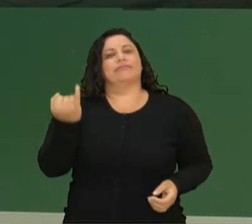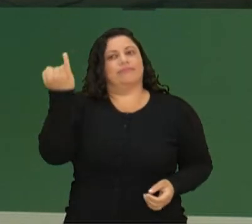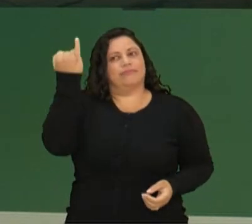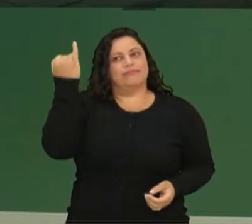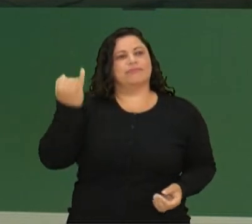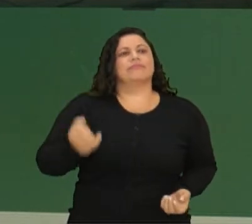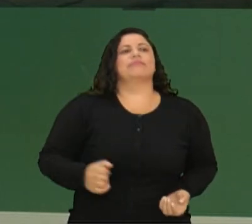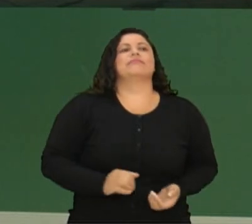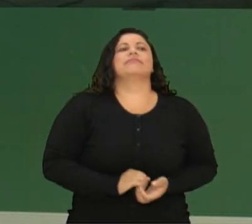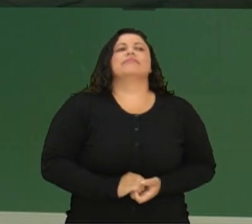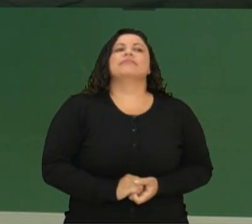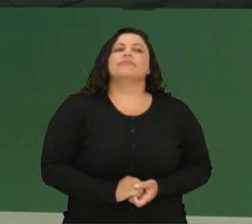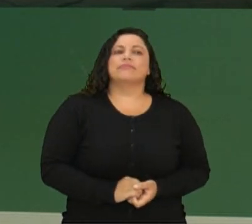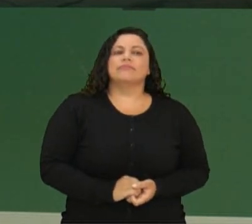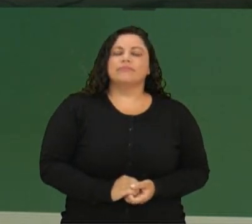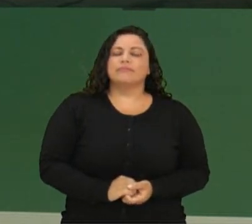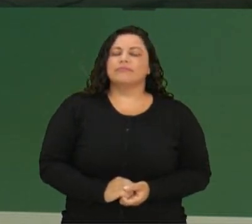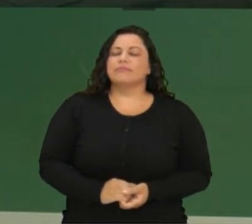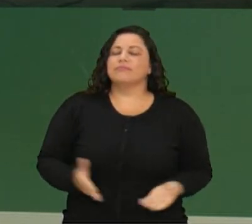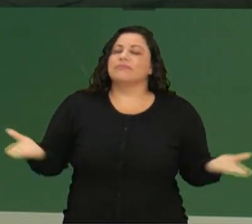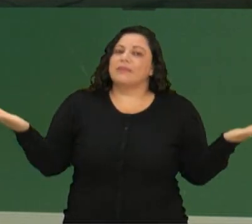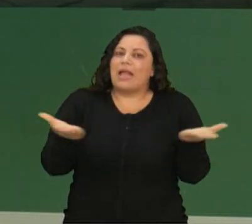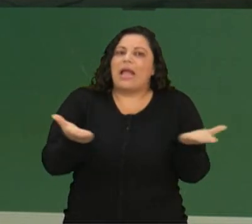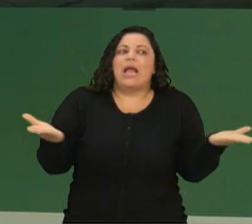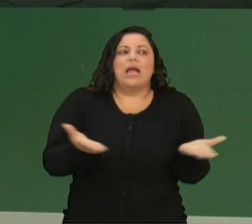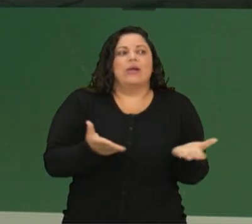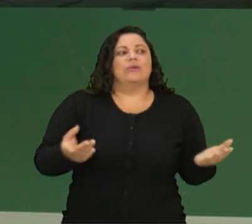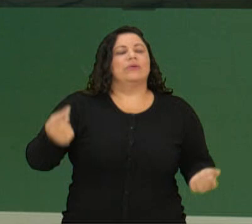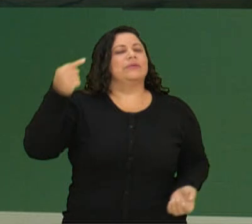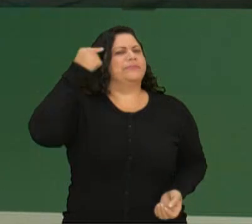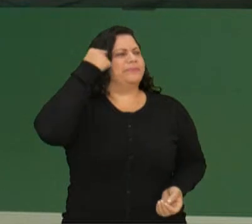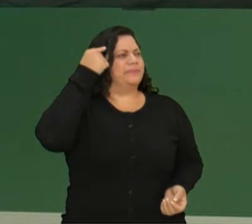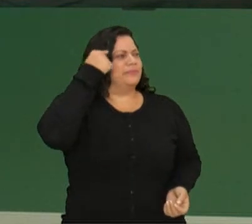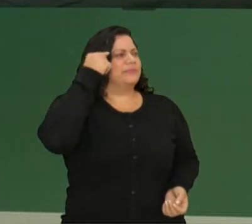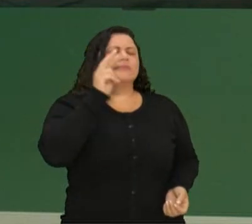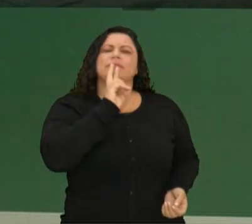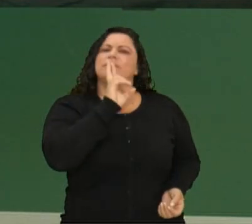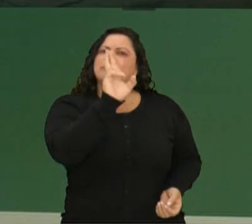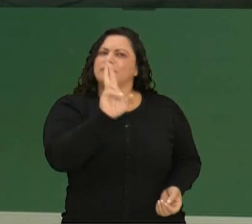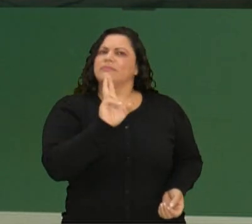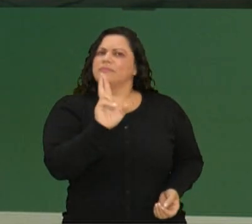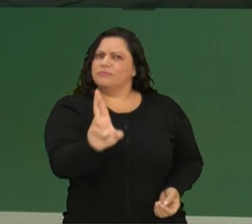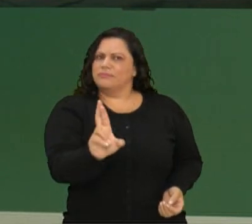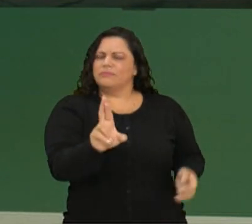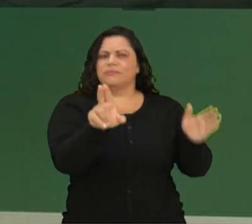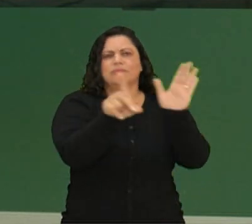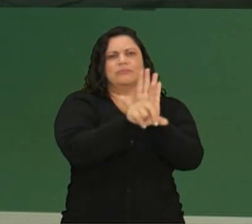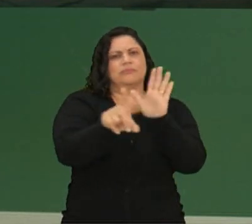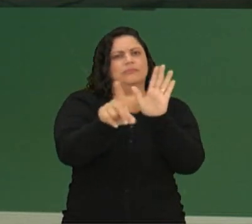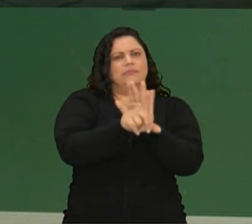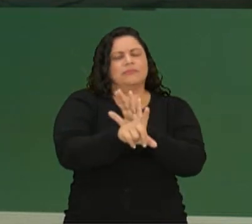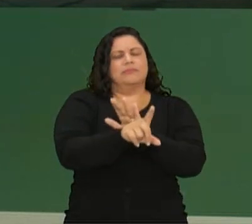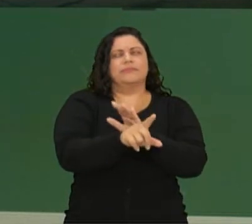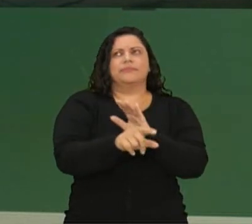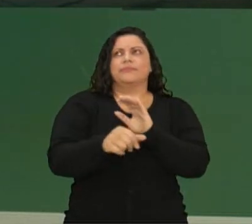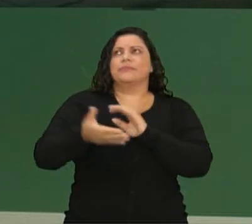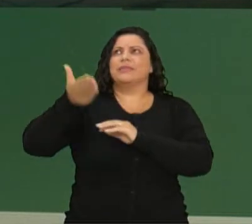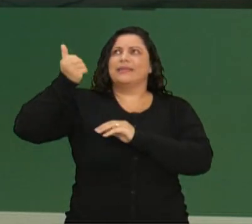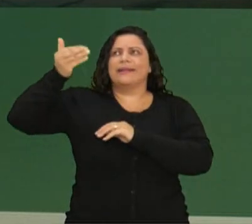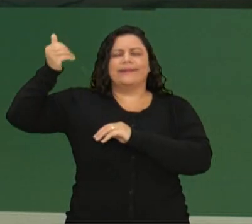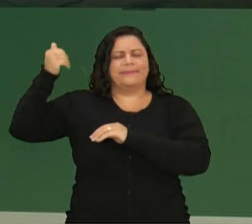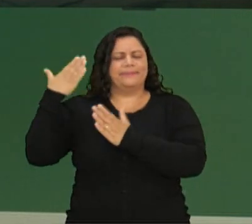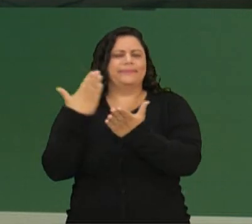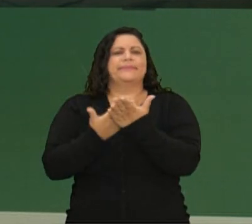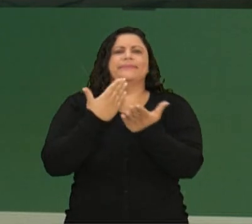importantes. Agora, vamos tentar responder uma questão aí com base lá naquela nossa primeira aula do